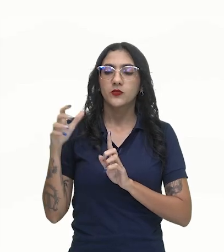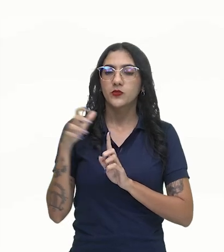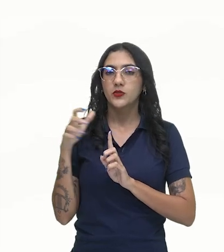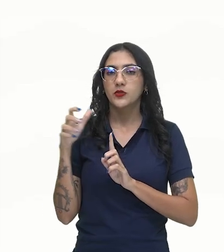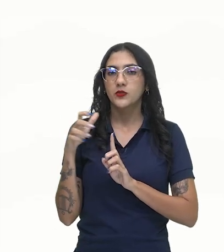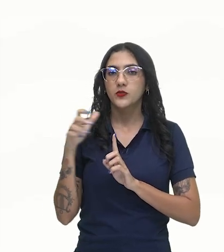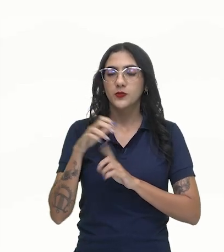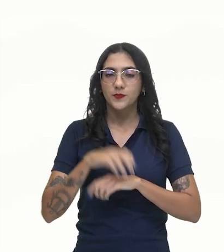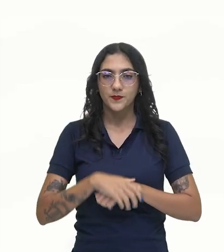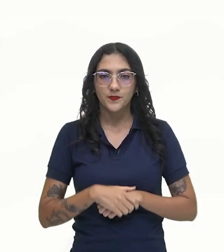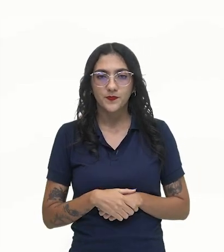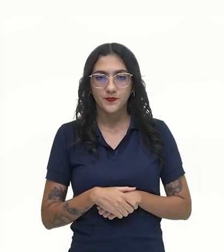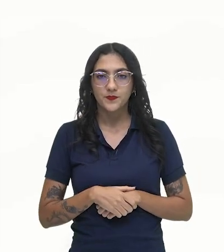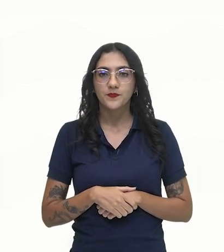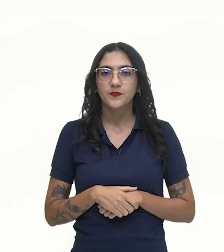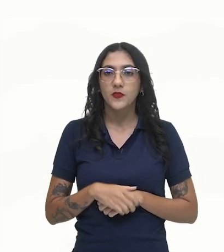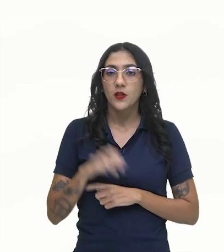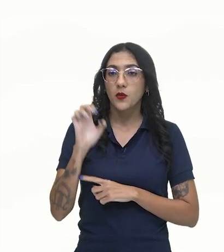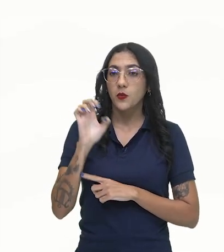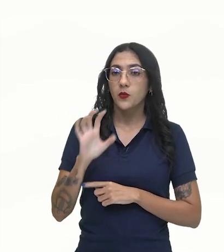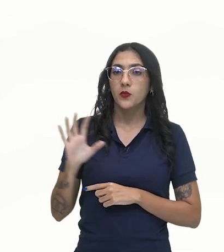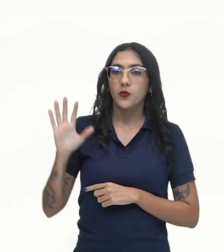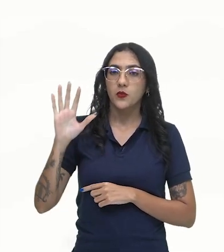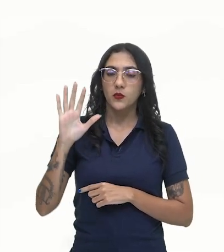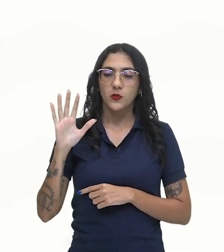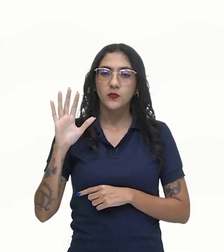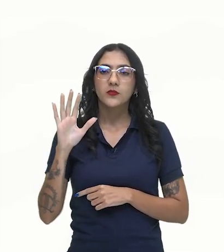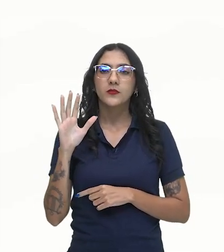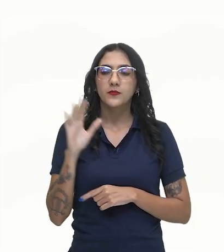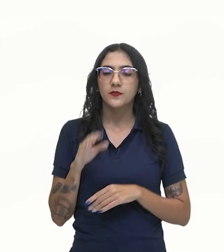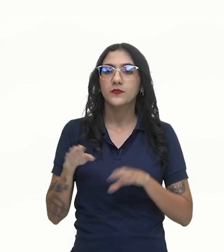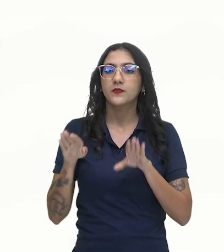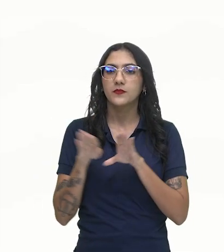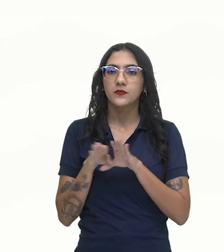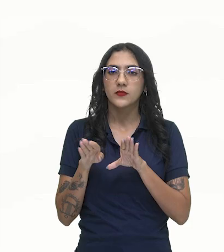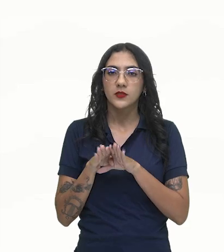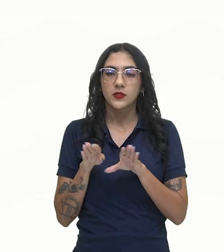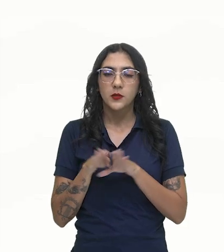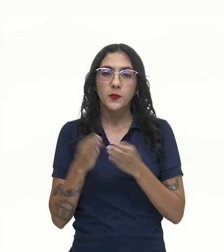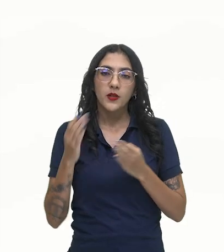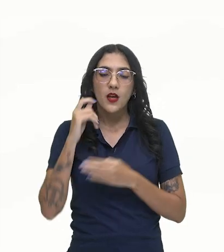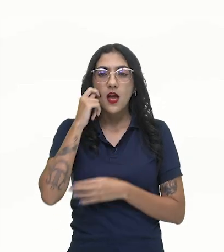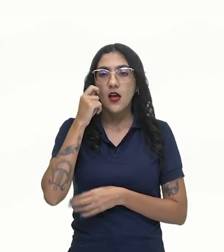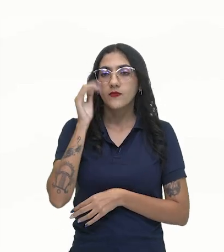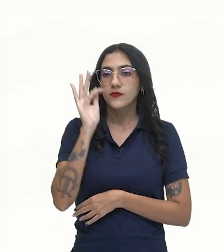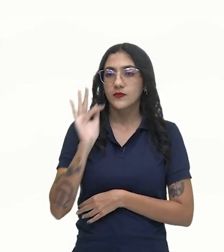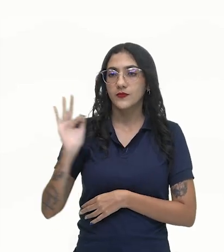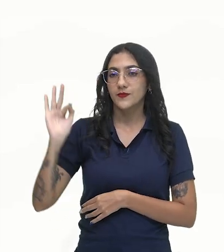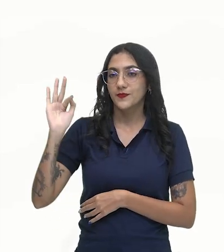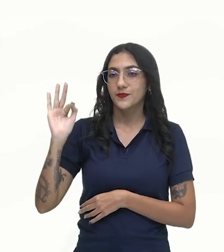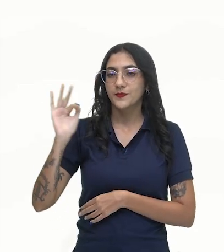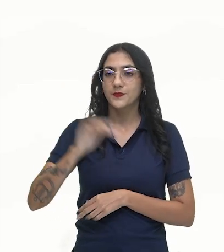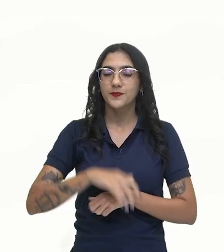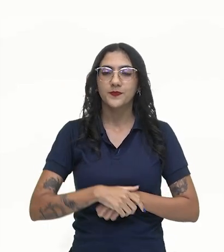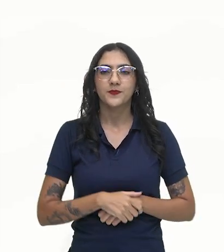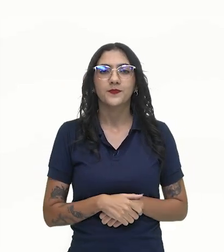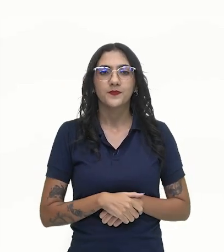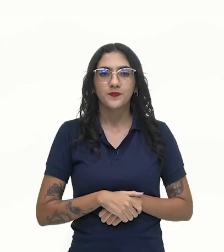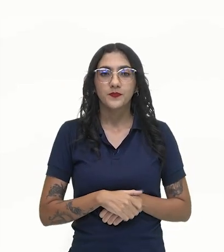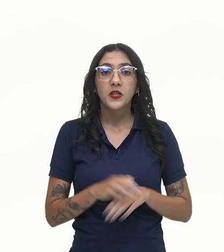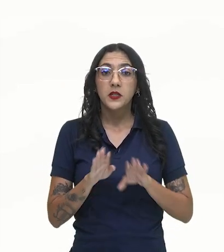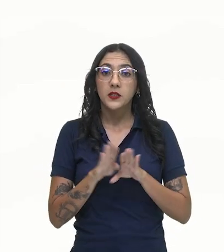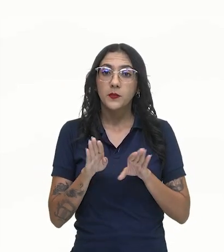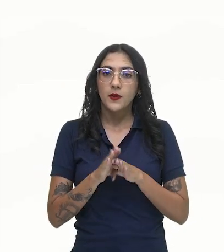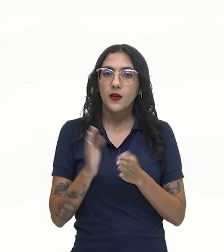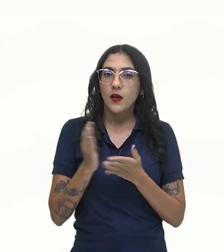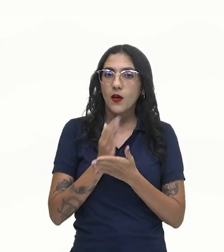com European and African creations, com as criações europeias e africanas, e também com